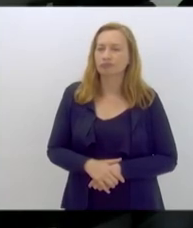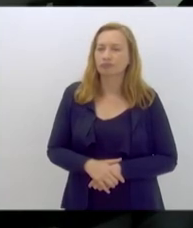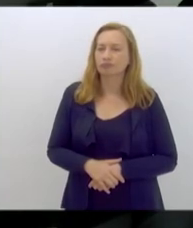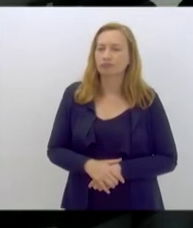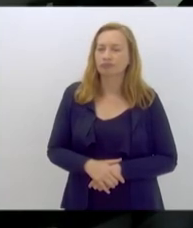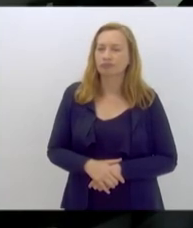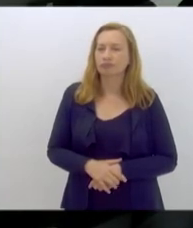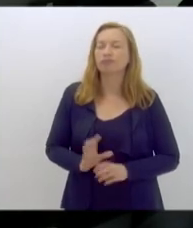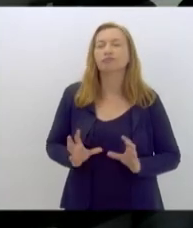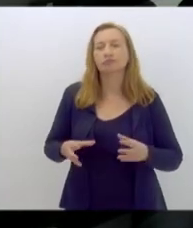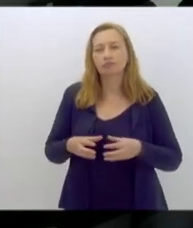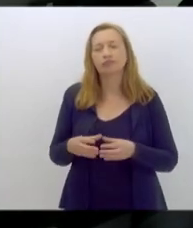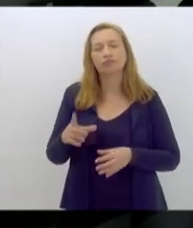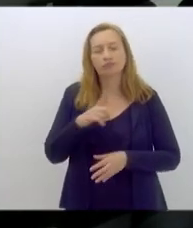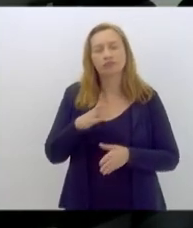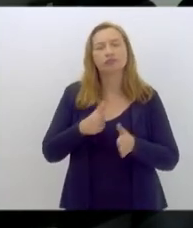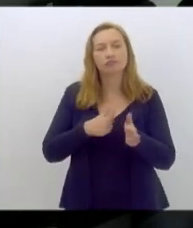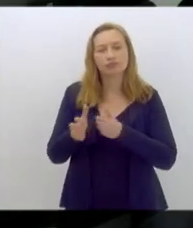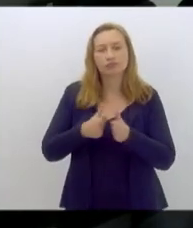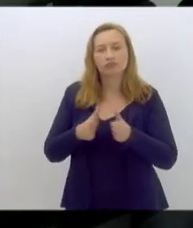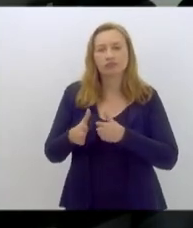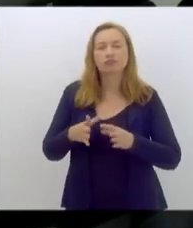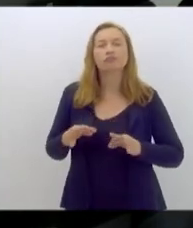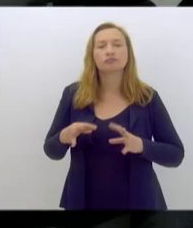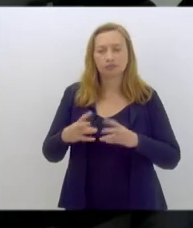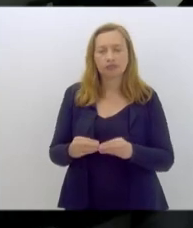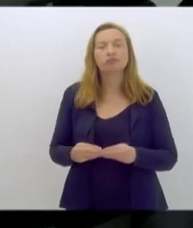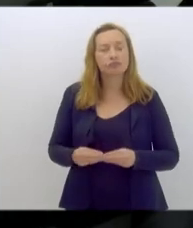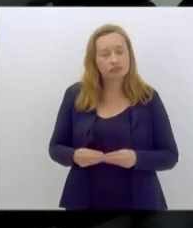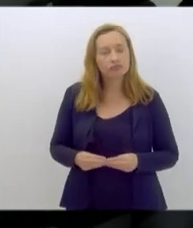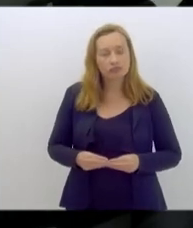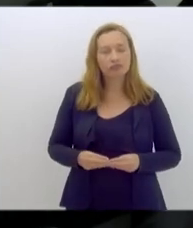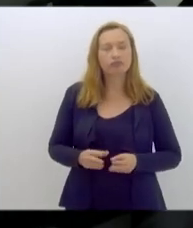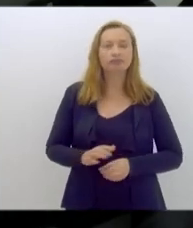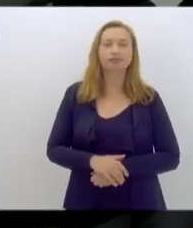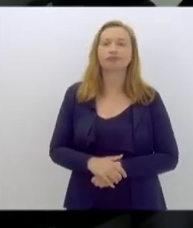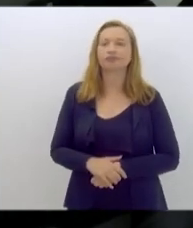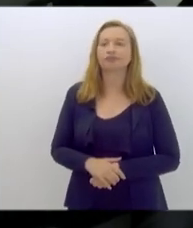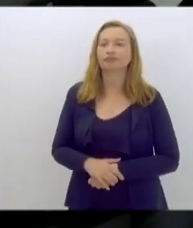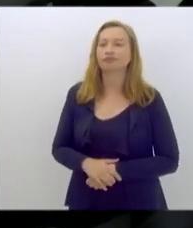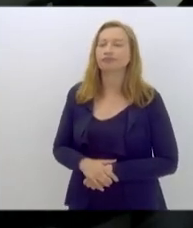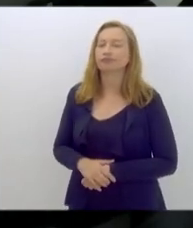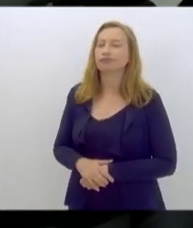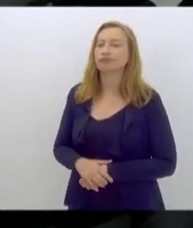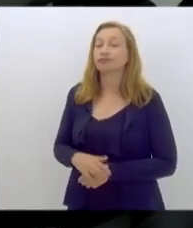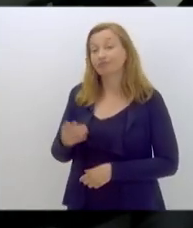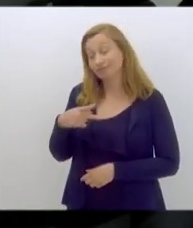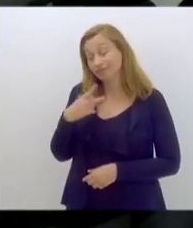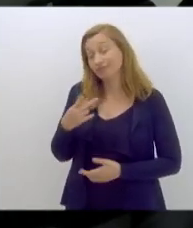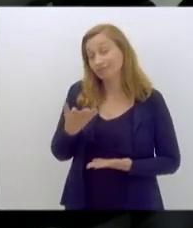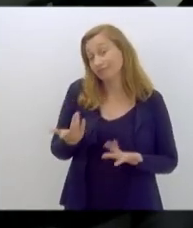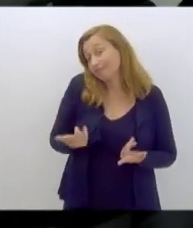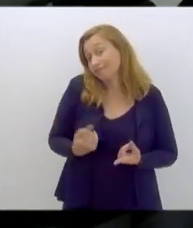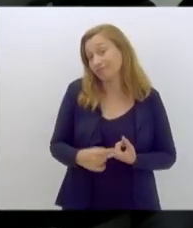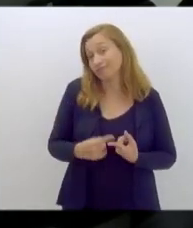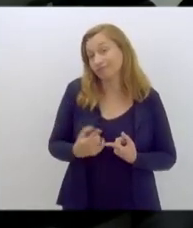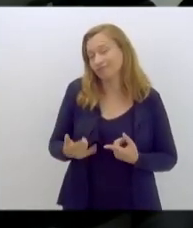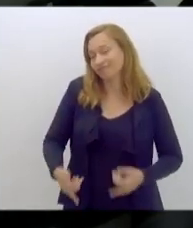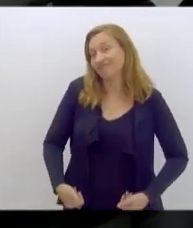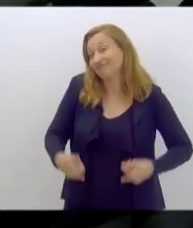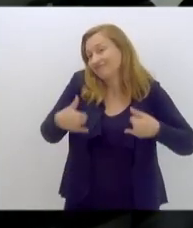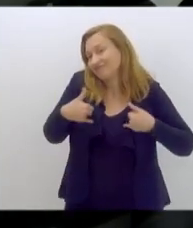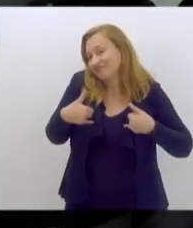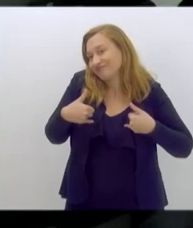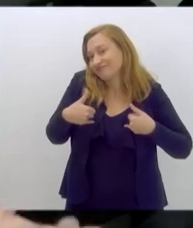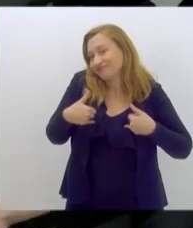comissão tem acesso a fórmula eu acho que é e faço Falo isso porque me orgulha muito